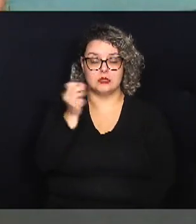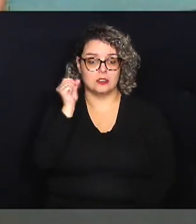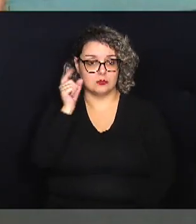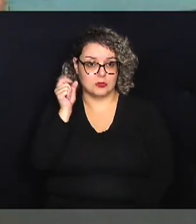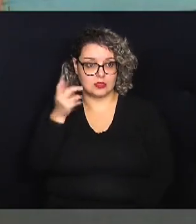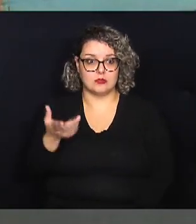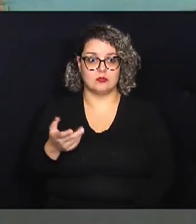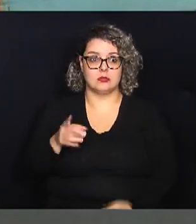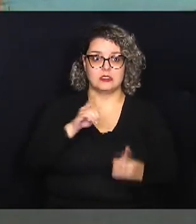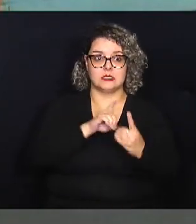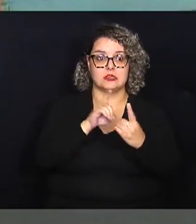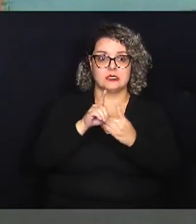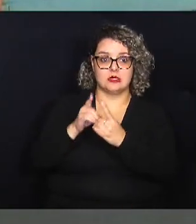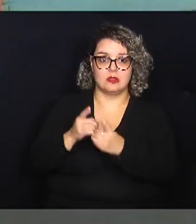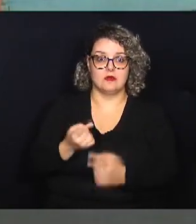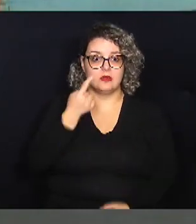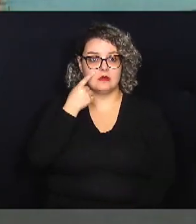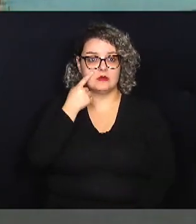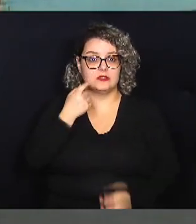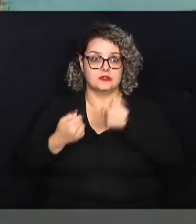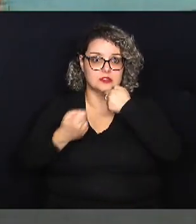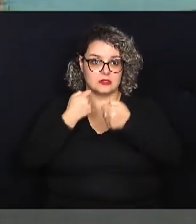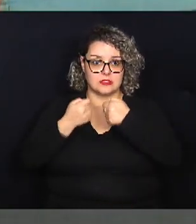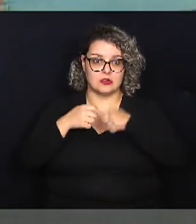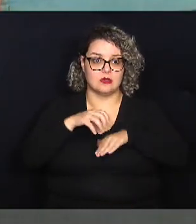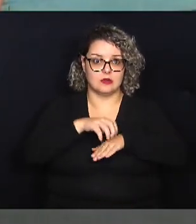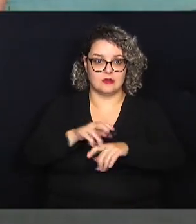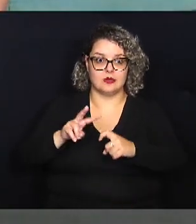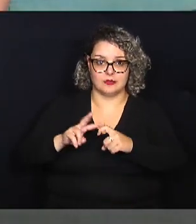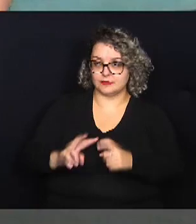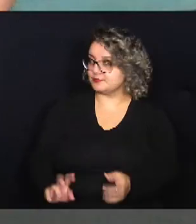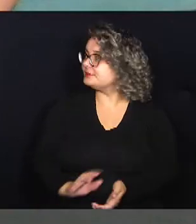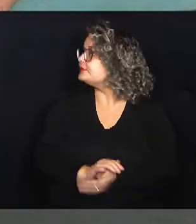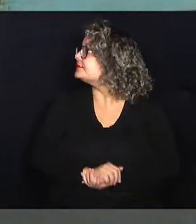para serem atendidos aqui no consultório veterinário móvel. Veja aí.